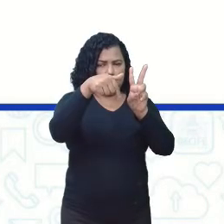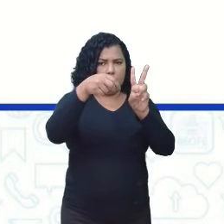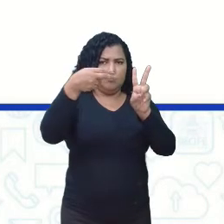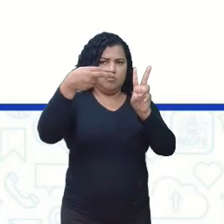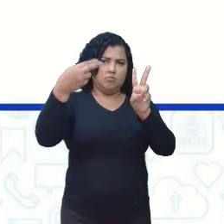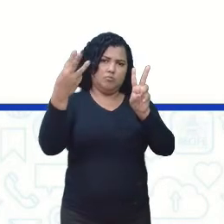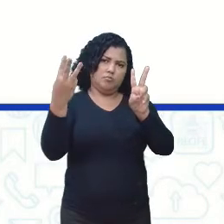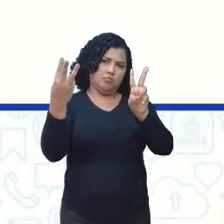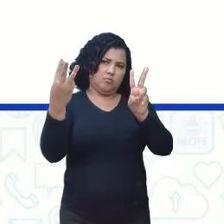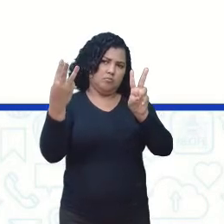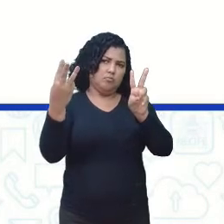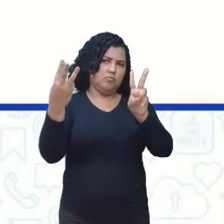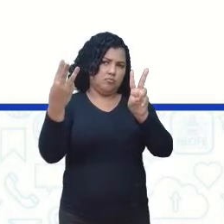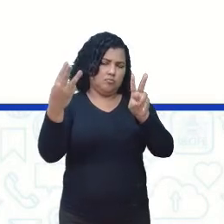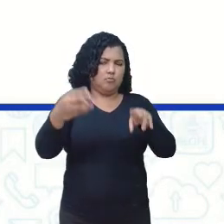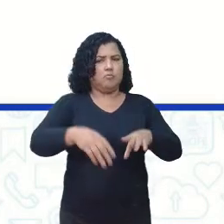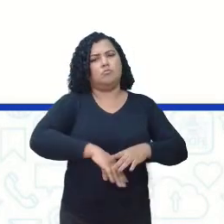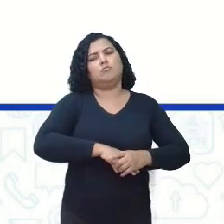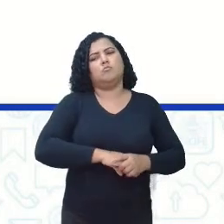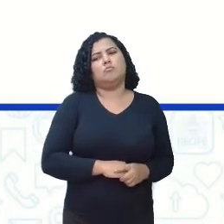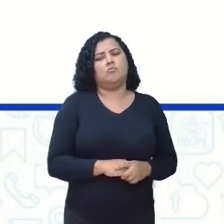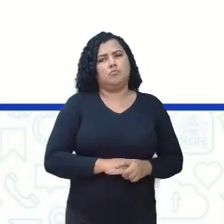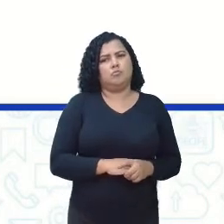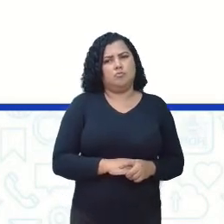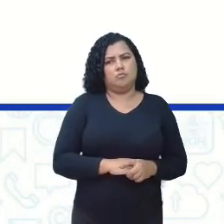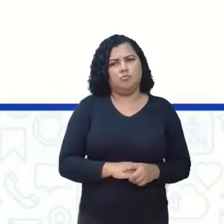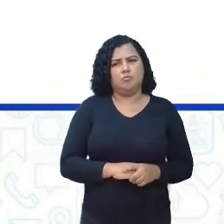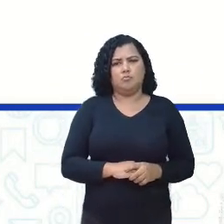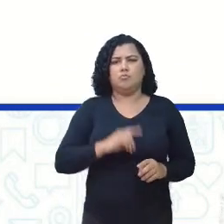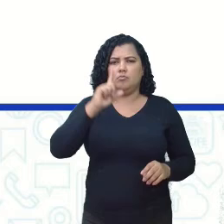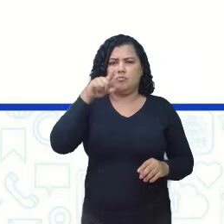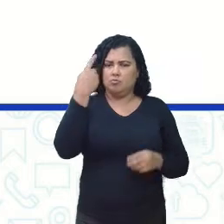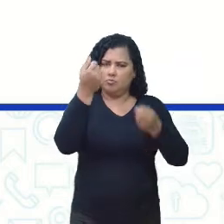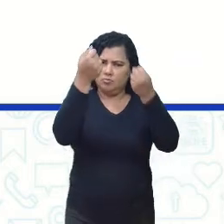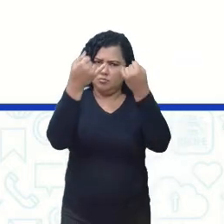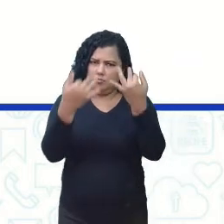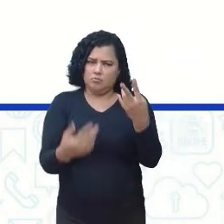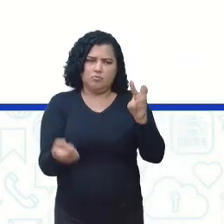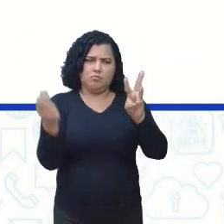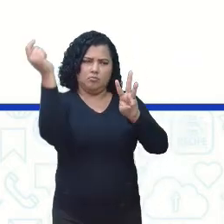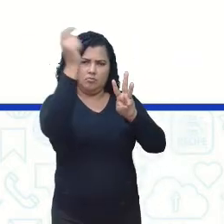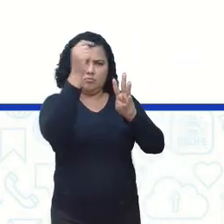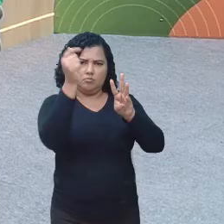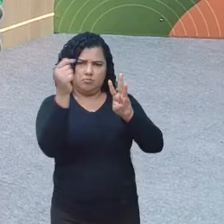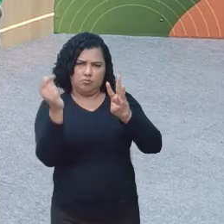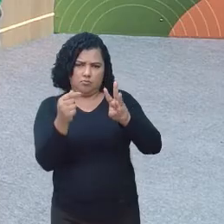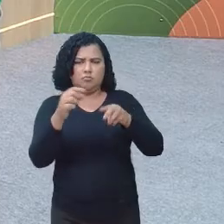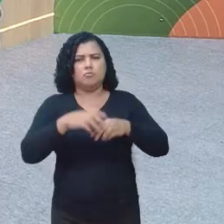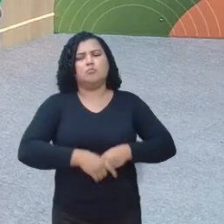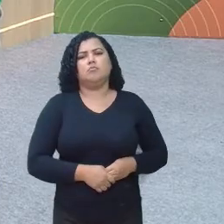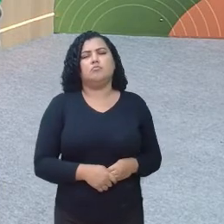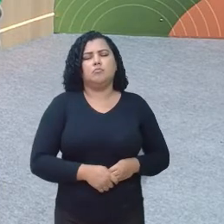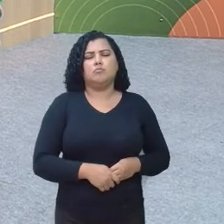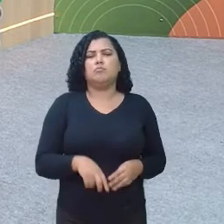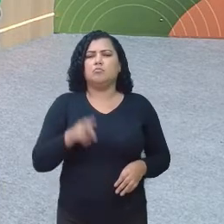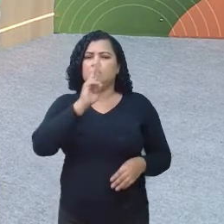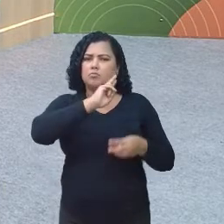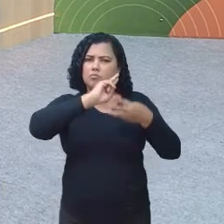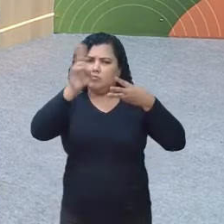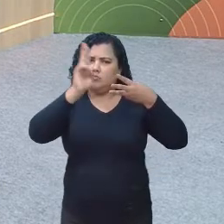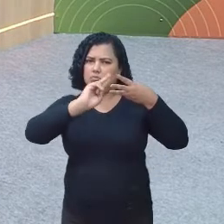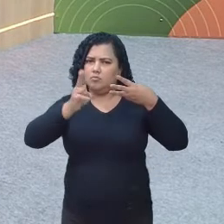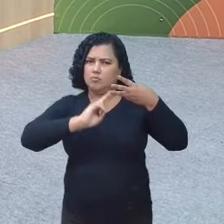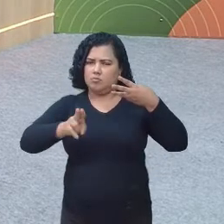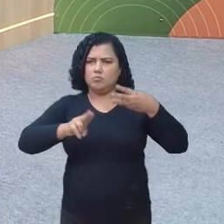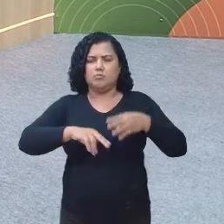o expoente 3, que é o índice, né? Daqui a pouco eu vou dizer o que é cada um desses elementos, o nome de cada um.